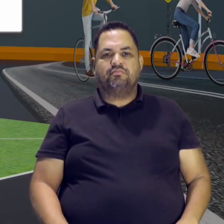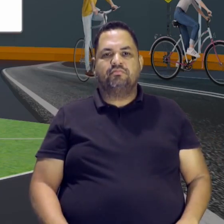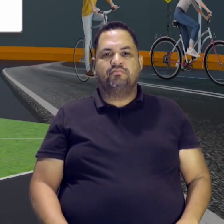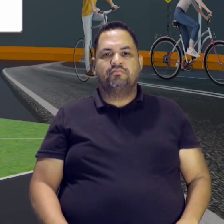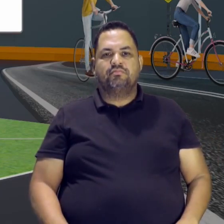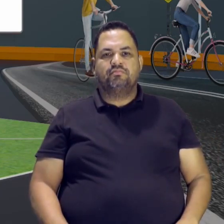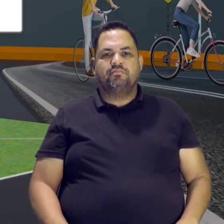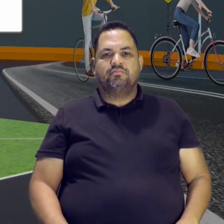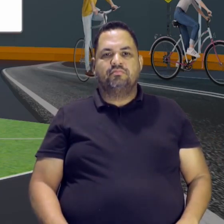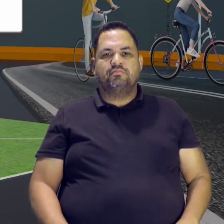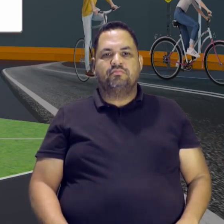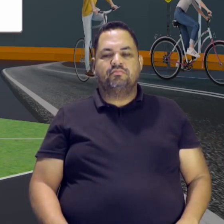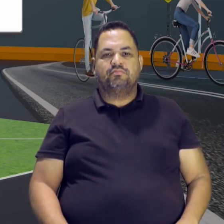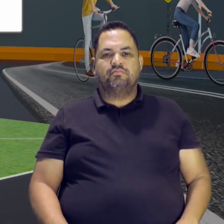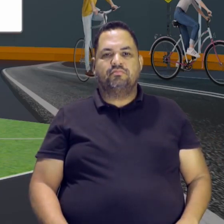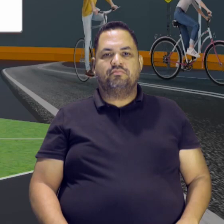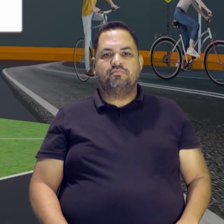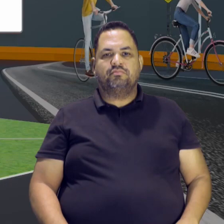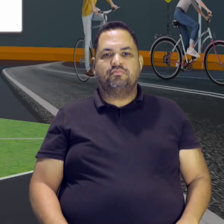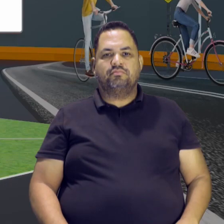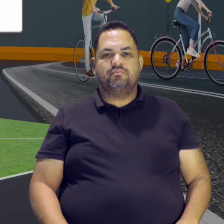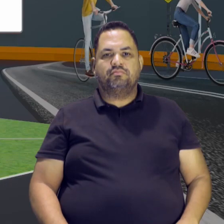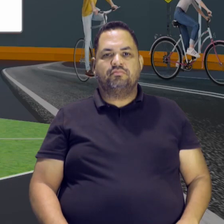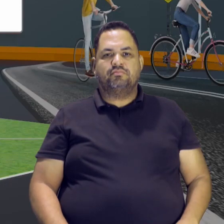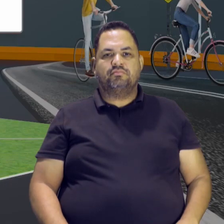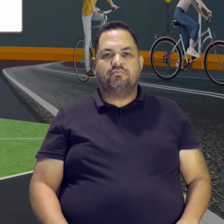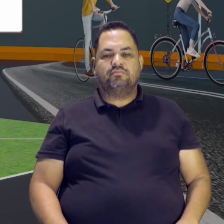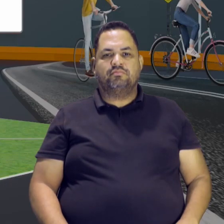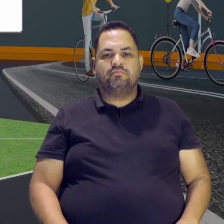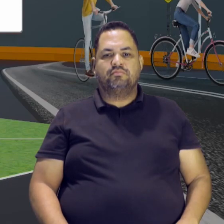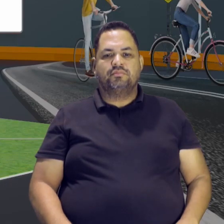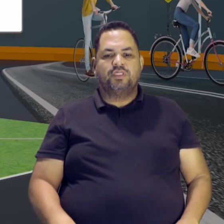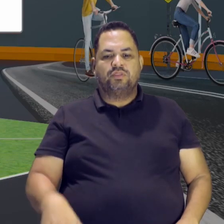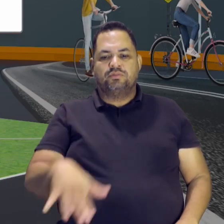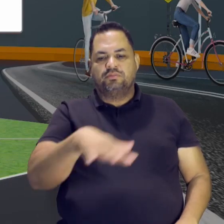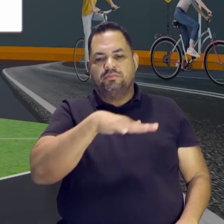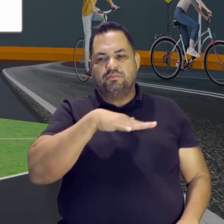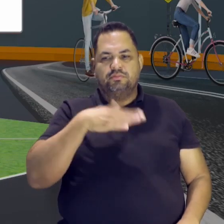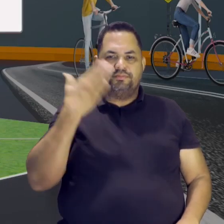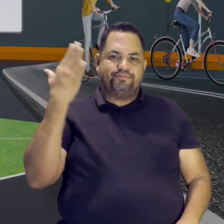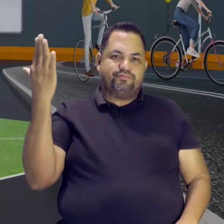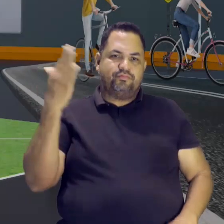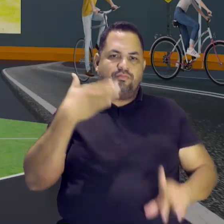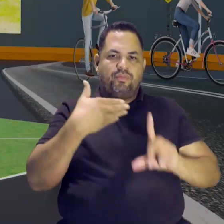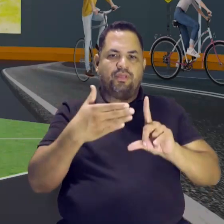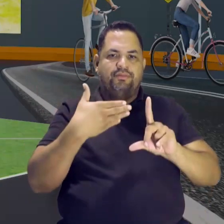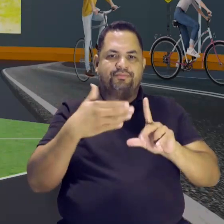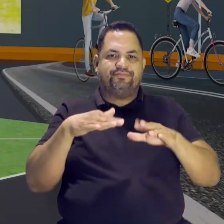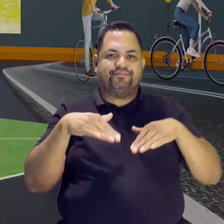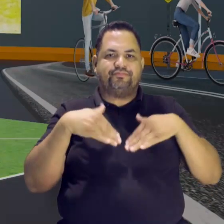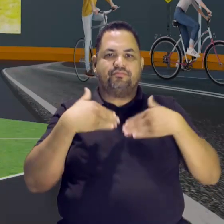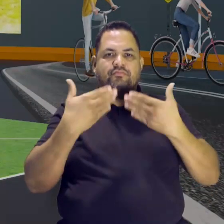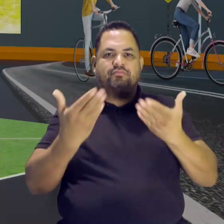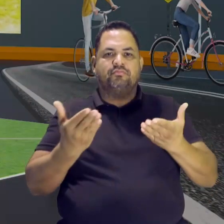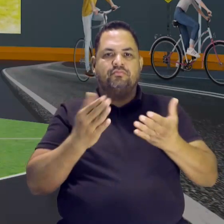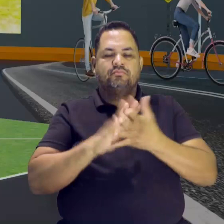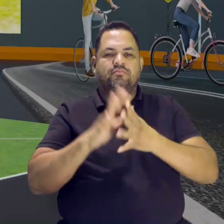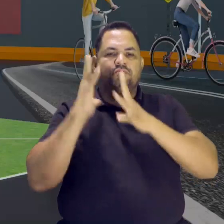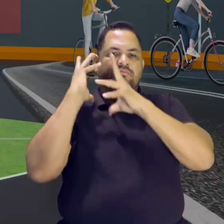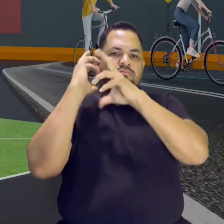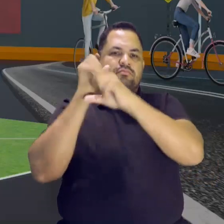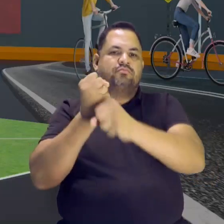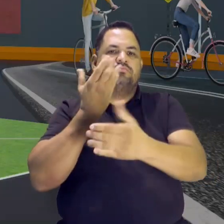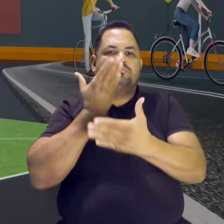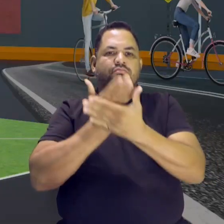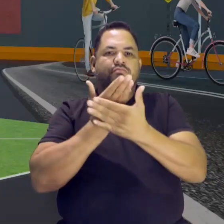deixar aqui a imagem só do cenário, que eu vou passar aqui o slide para a gente ver qual foi a nossa revisão de aula. Obrigada,